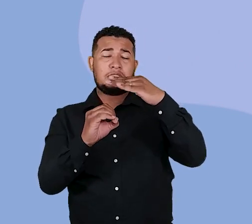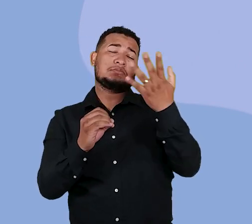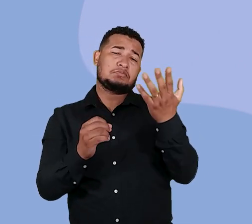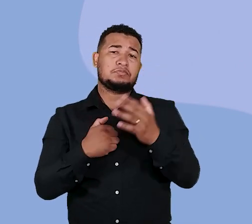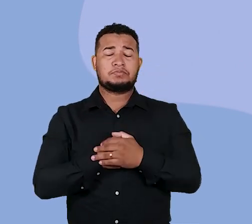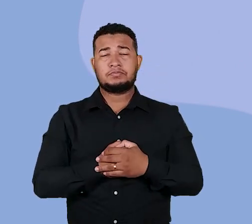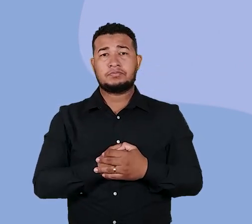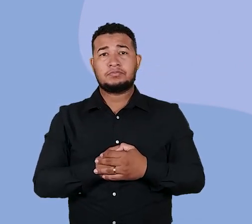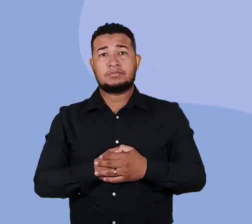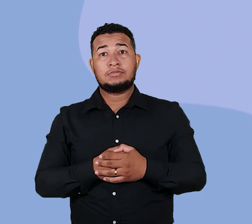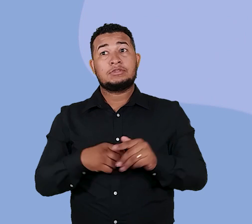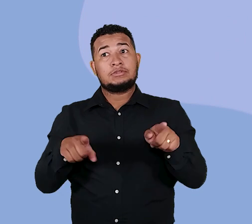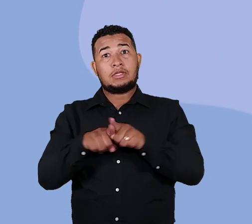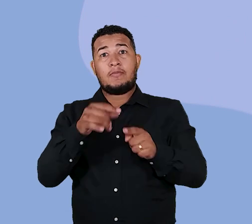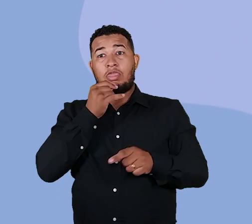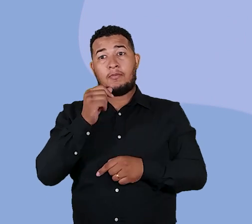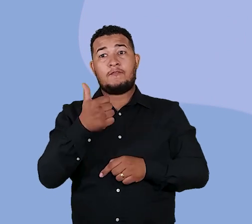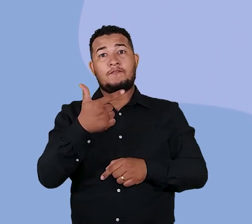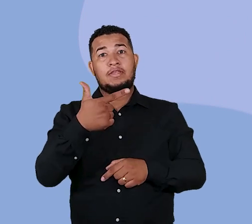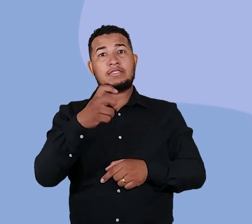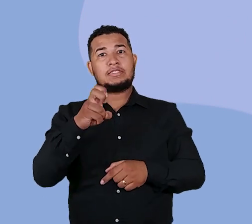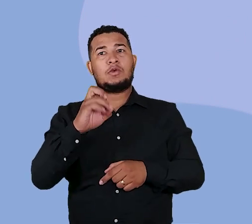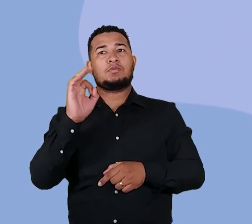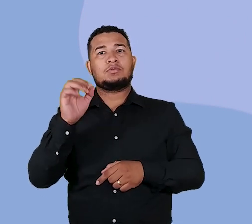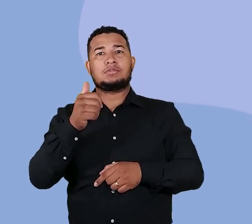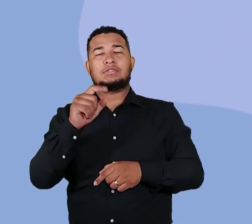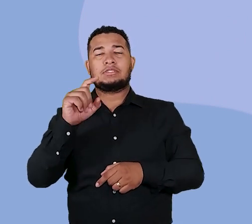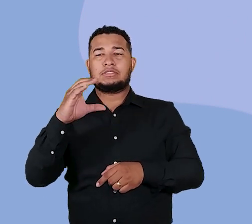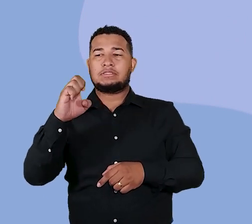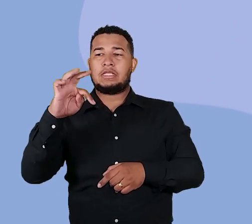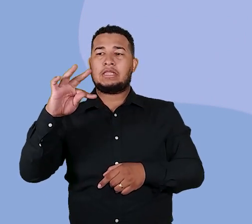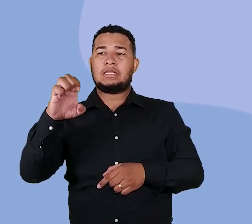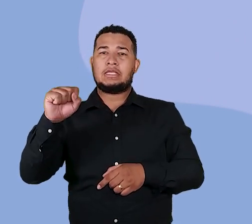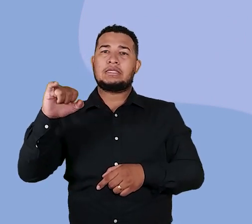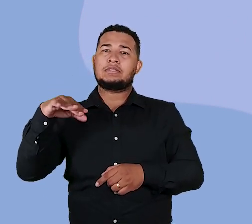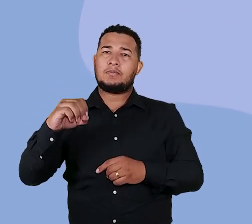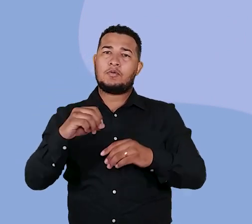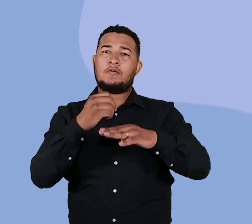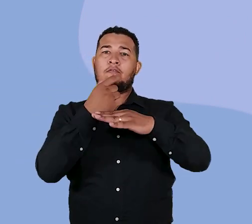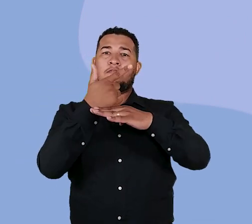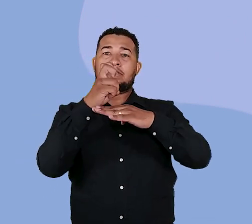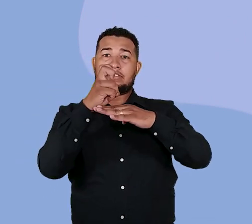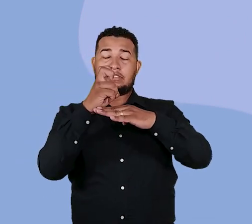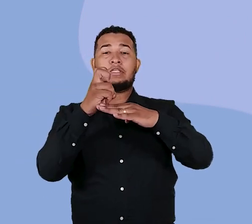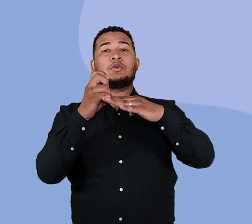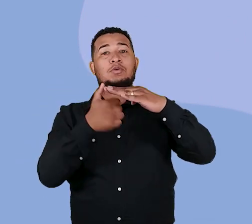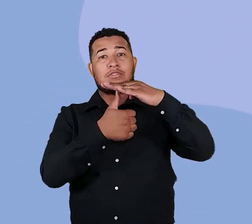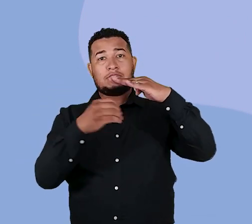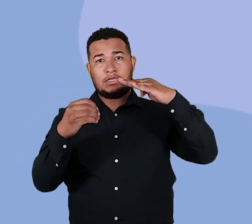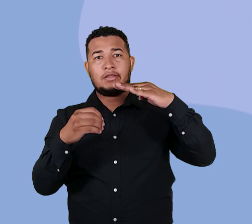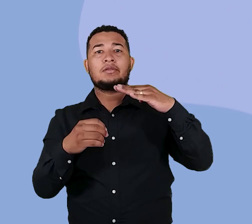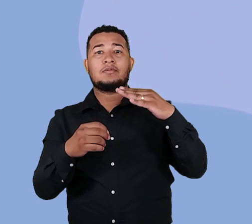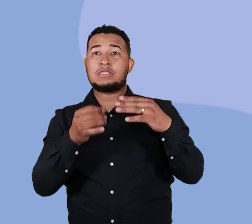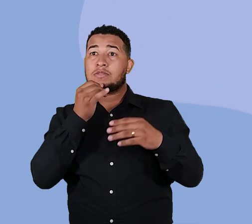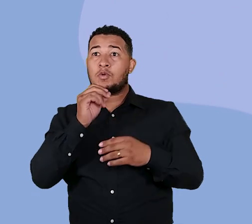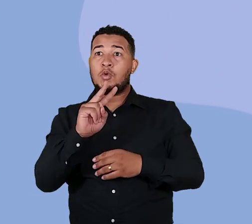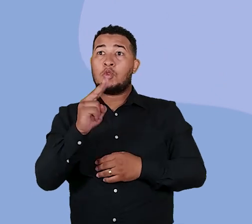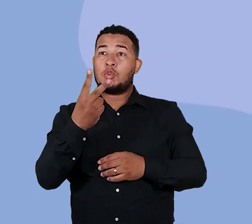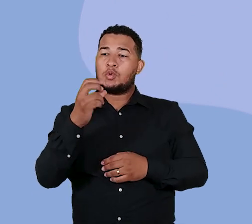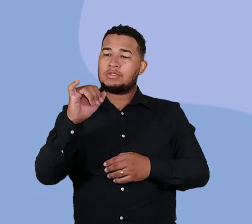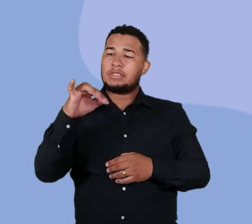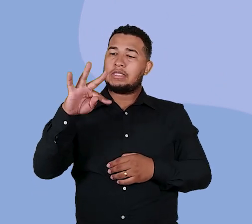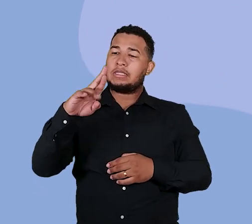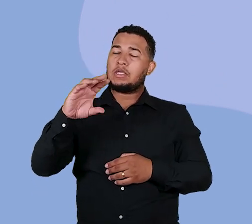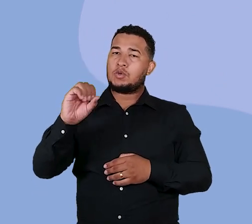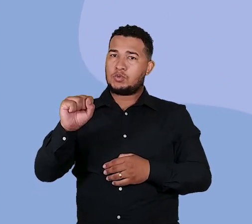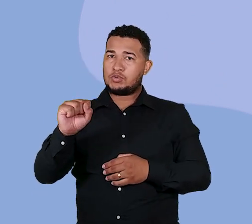décimos. Da mesma forma, 25 centésimos, 5 milésimos, e esse caso aí que é mais interessante, olha, 2 inteiros